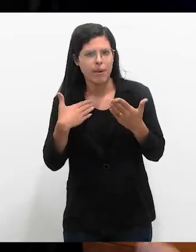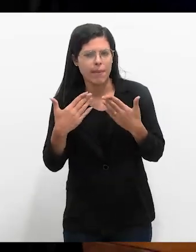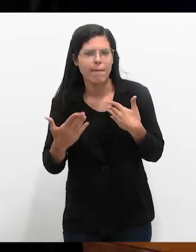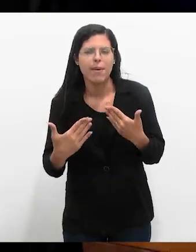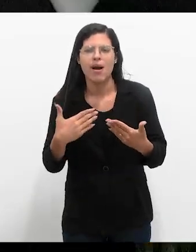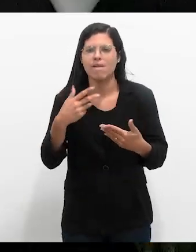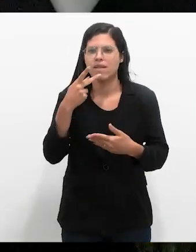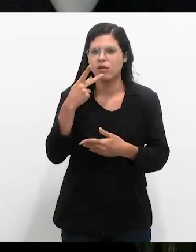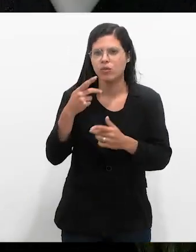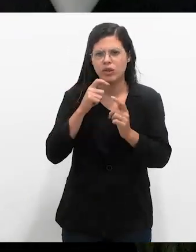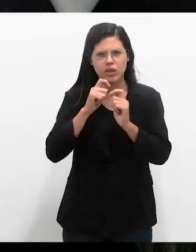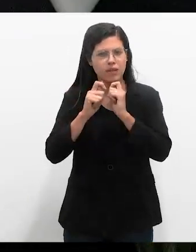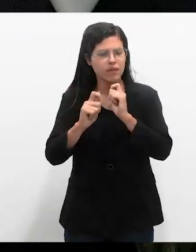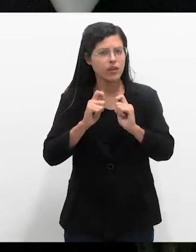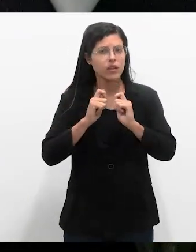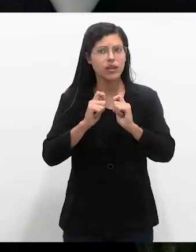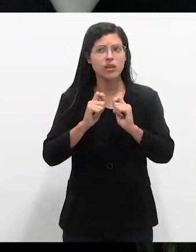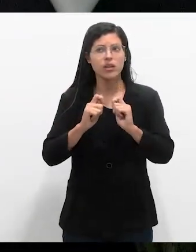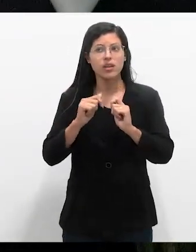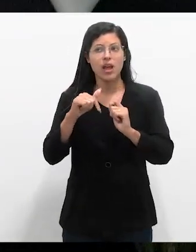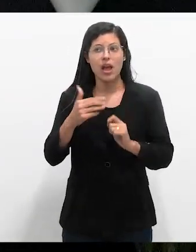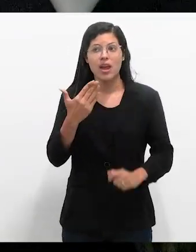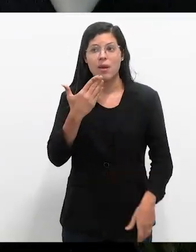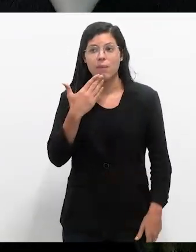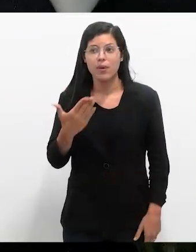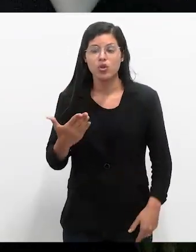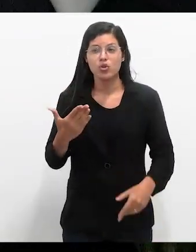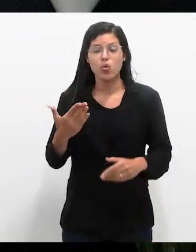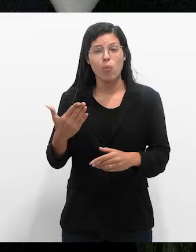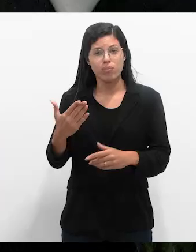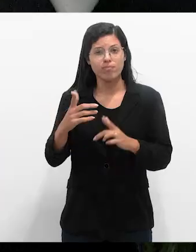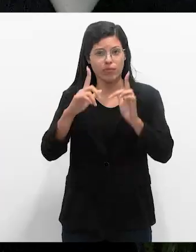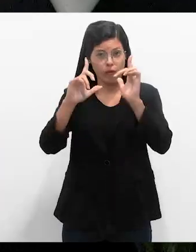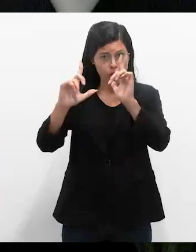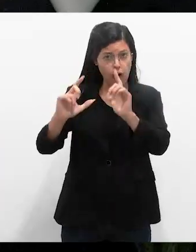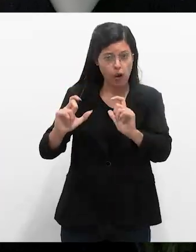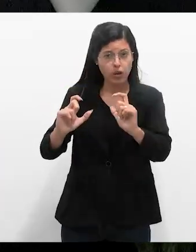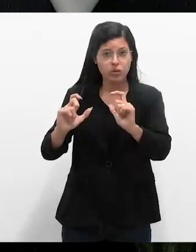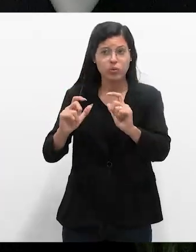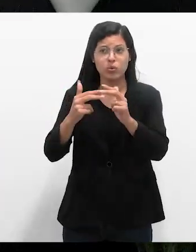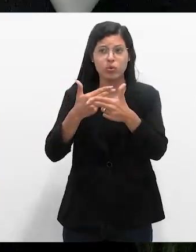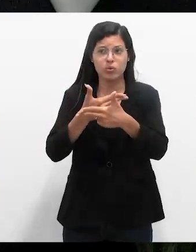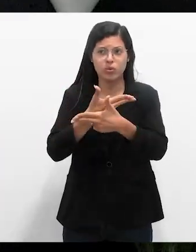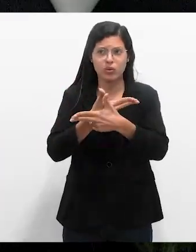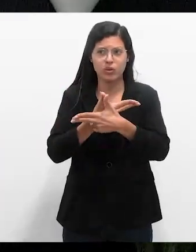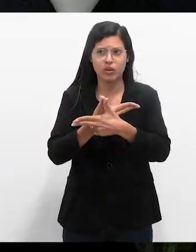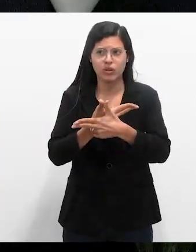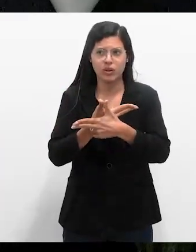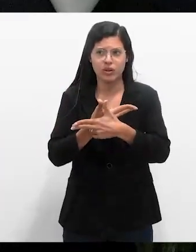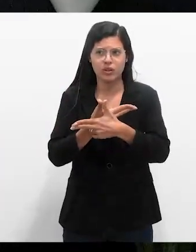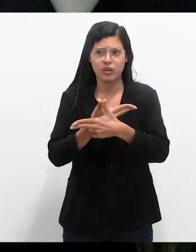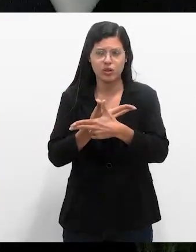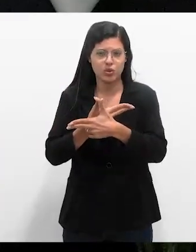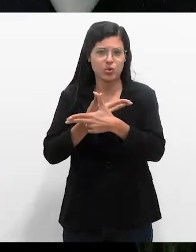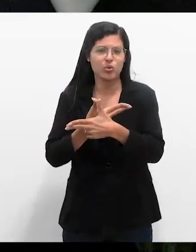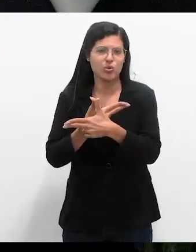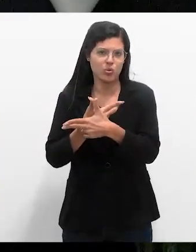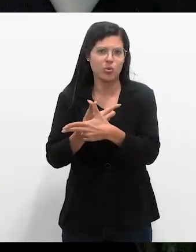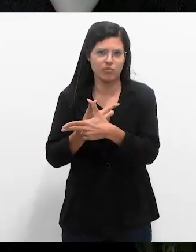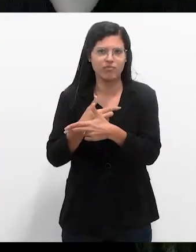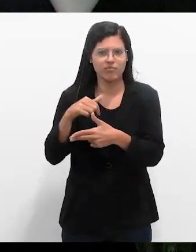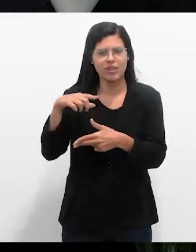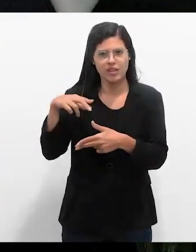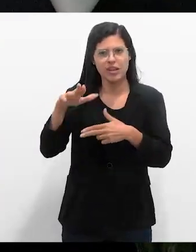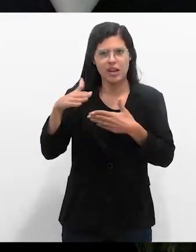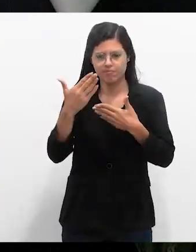entrevista, até que ele pediu para fazer uma foto em que o Cristo, só aparecesse ele e o